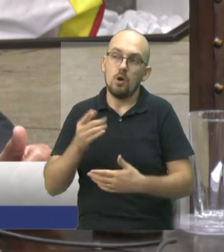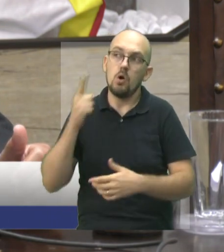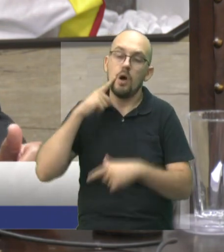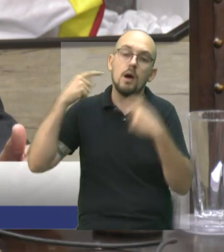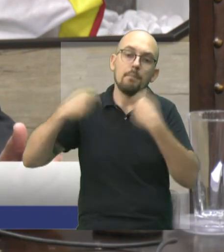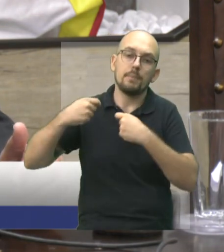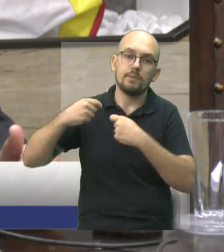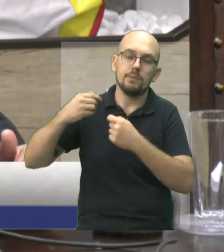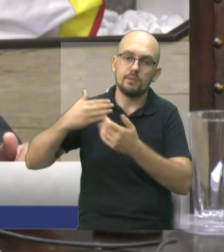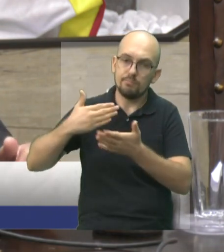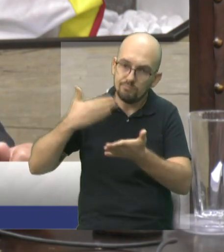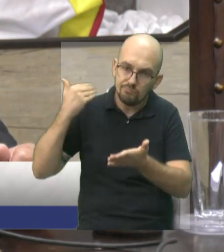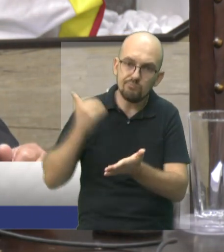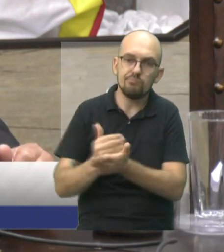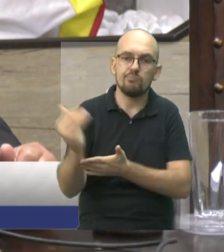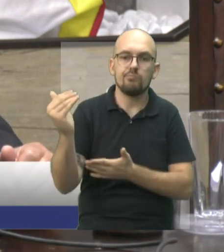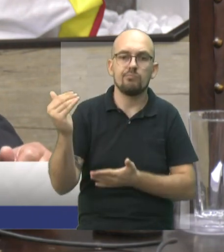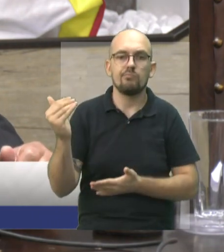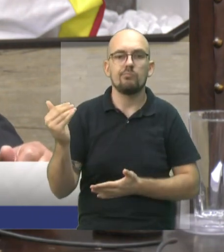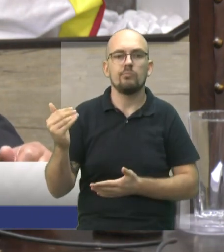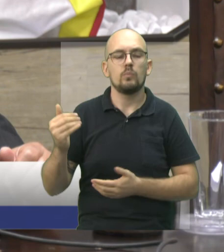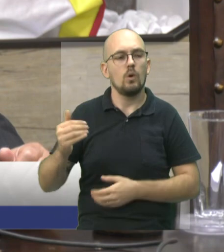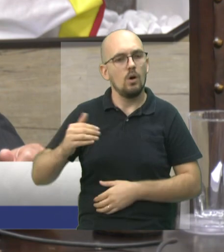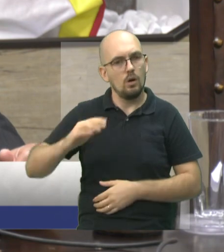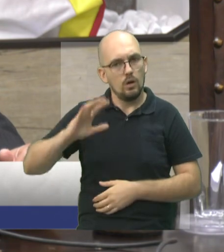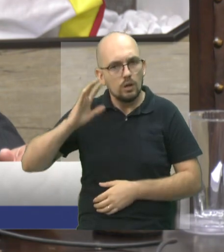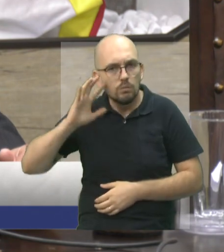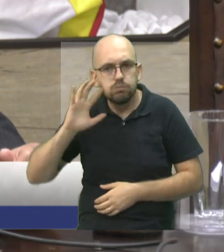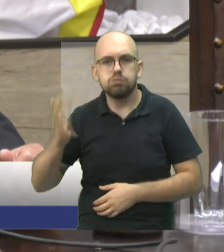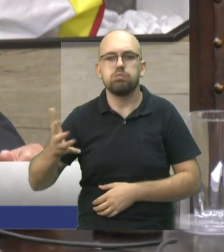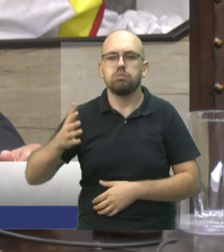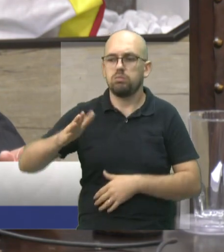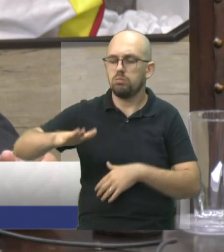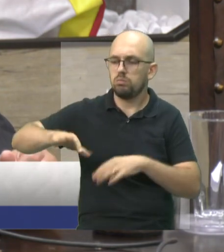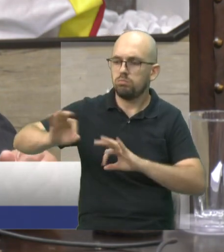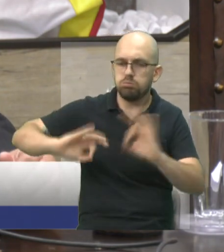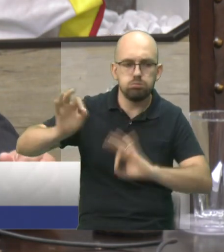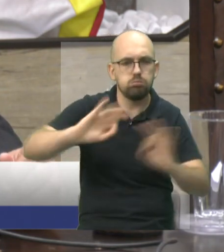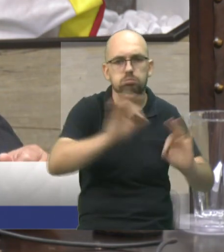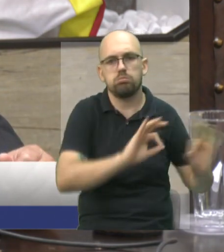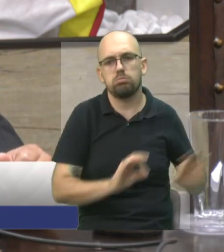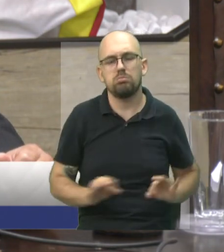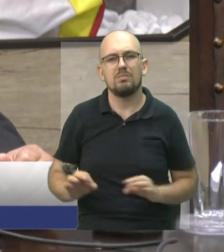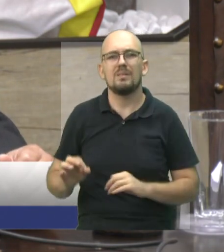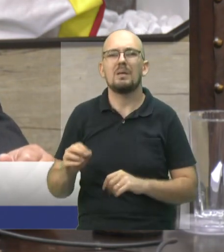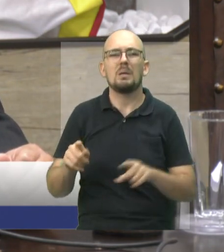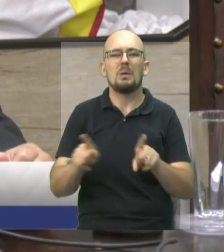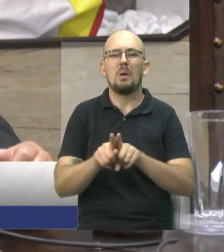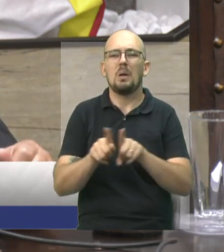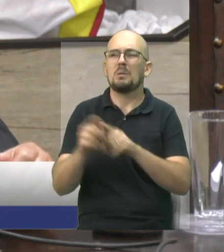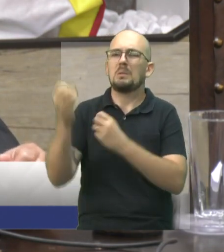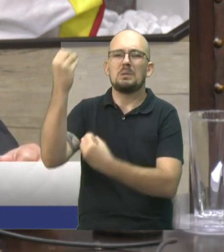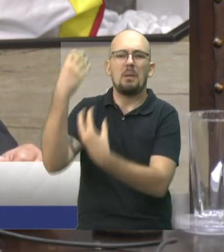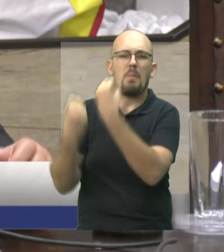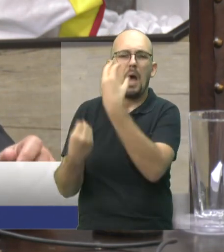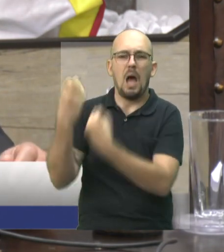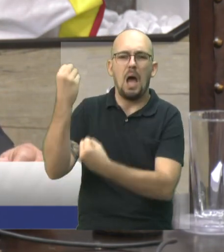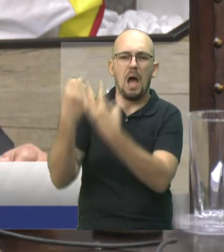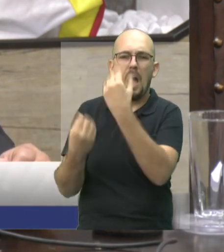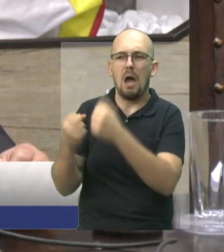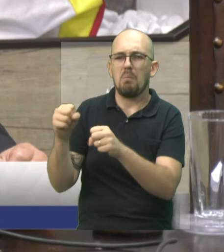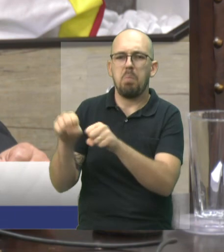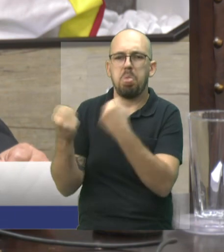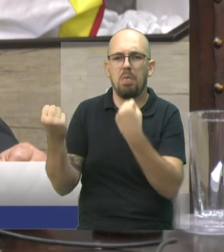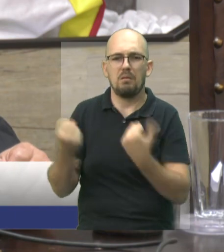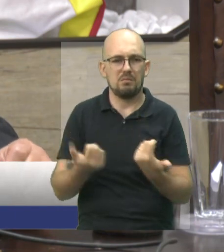dar uma passada de cal na cidade para já. É semáforo, é sinalização erradas